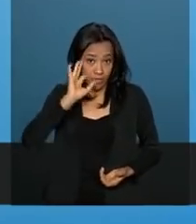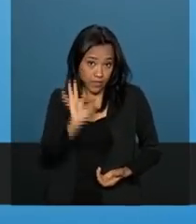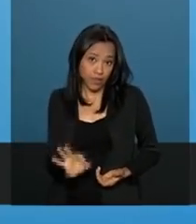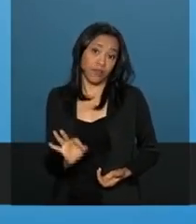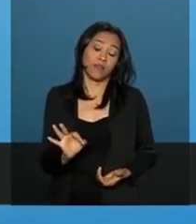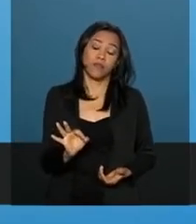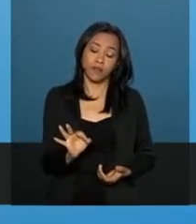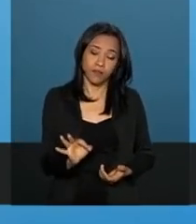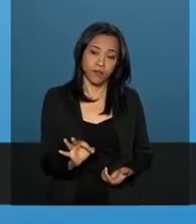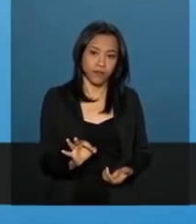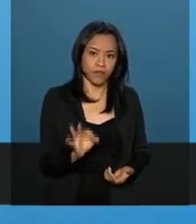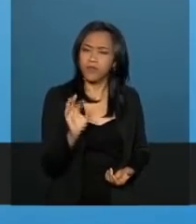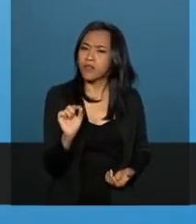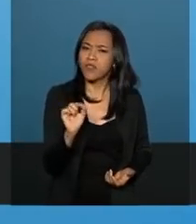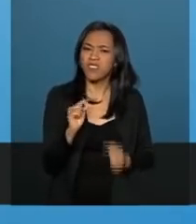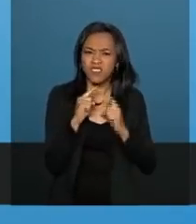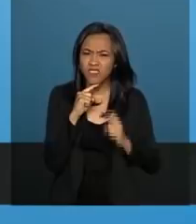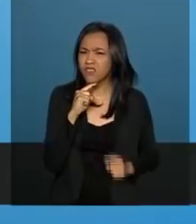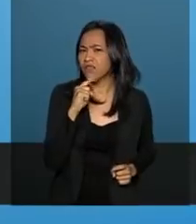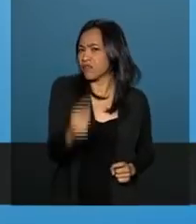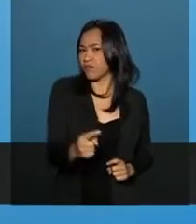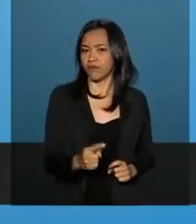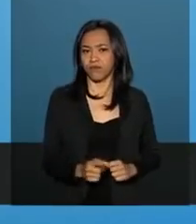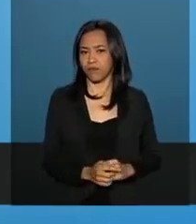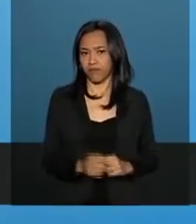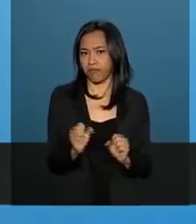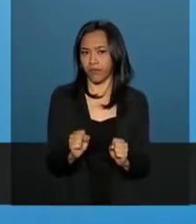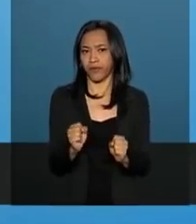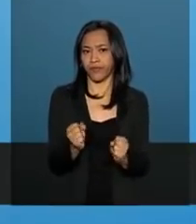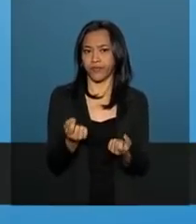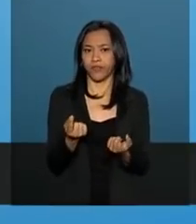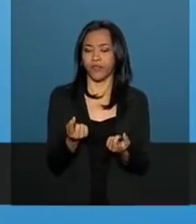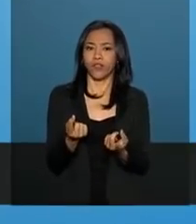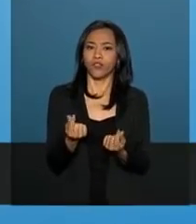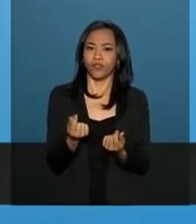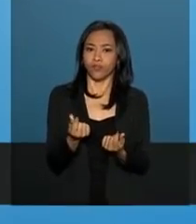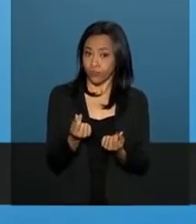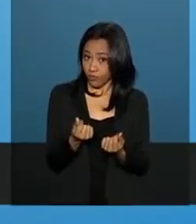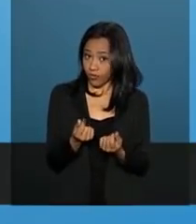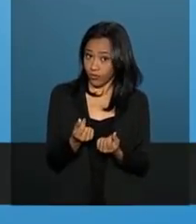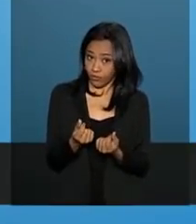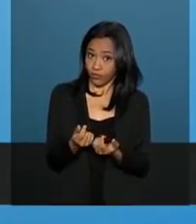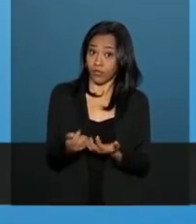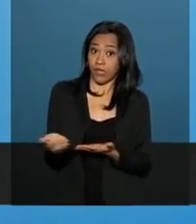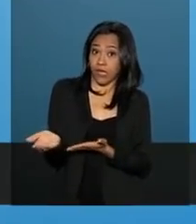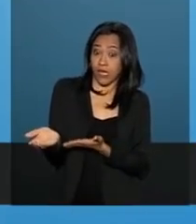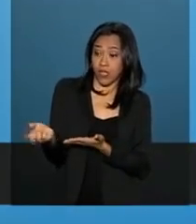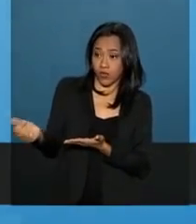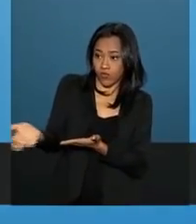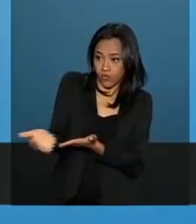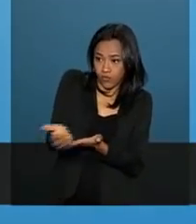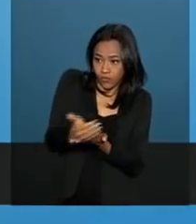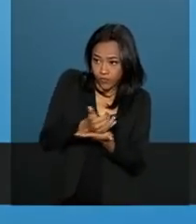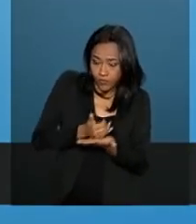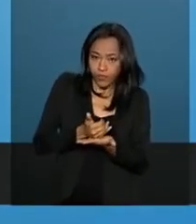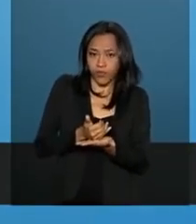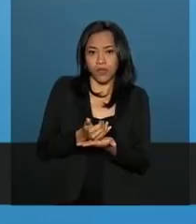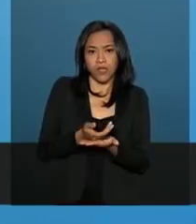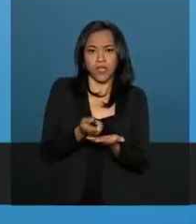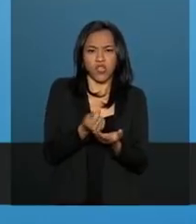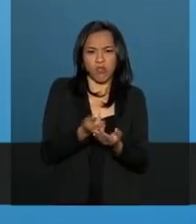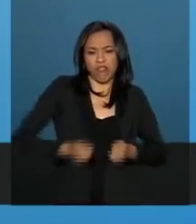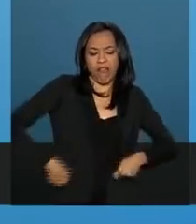trivial de que ninguém pode gastar mais do que aquilo que ganha. Se na minha